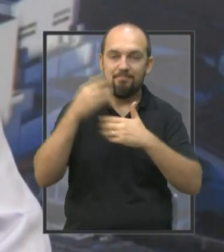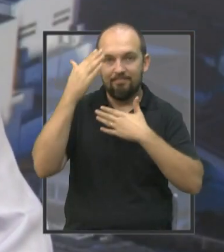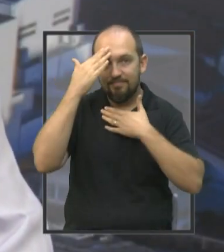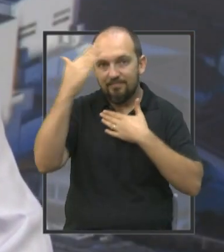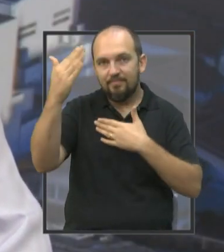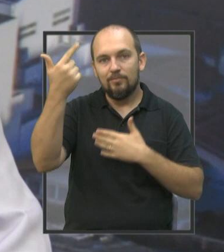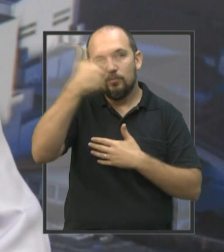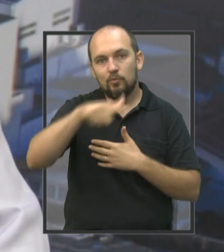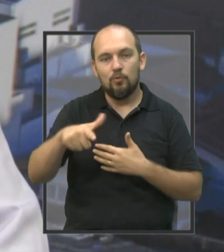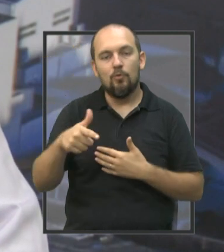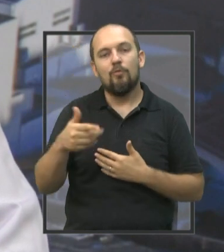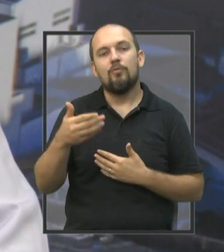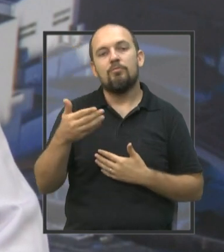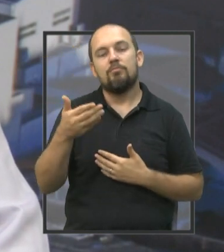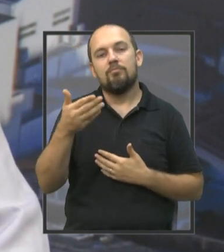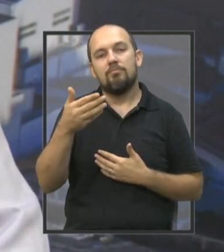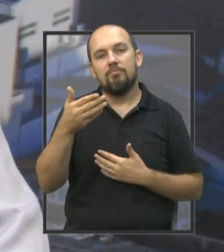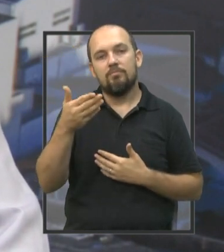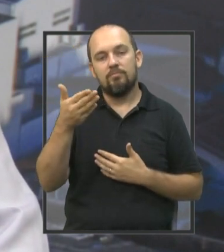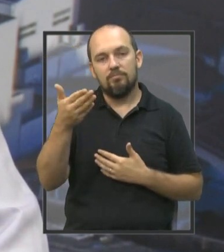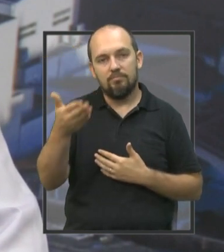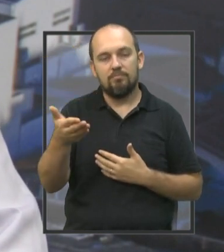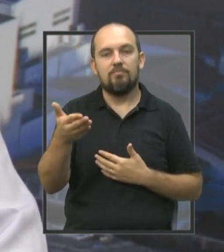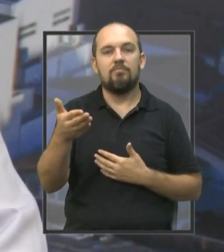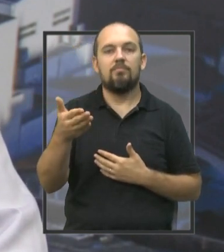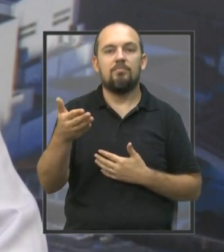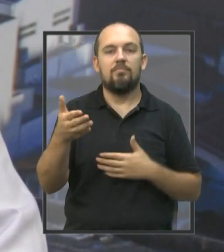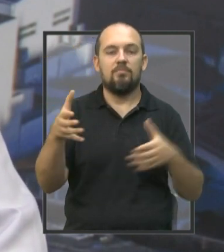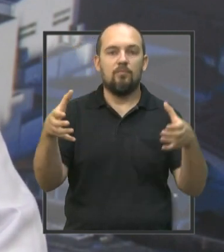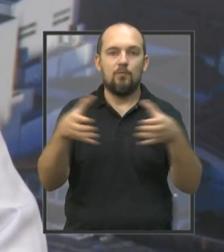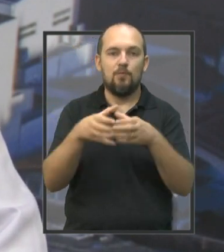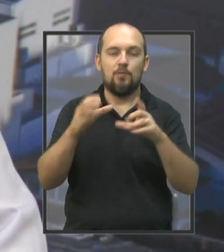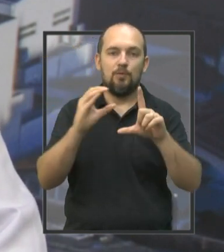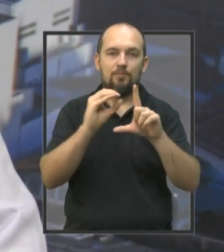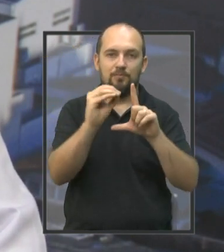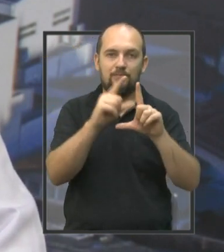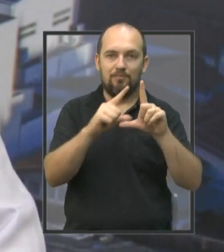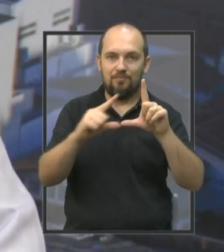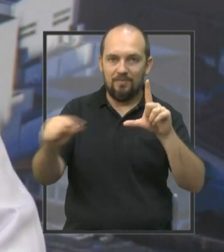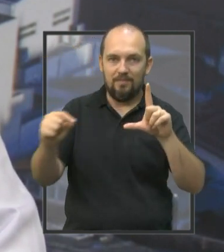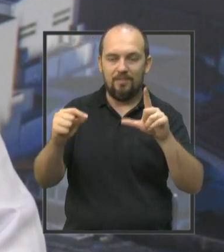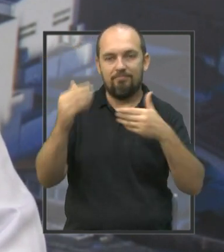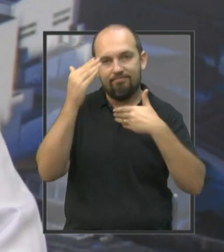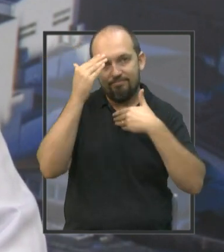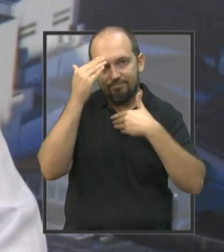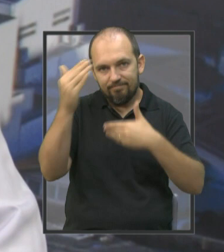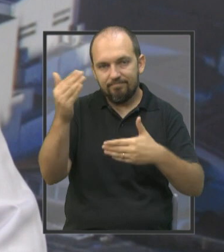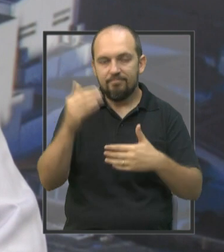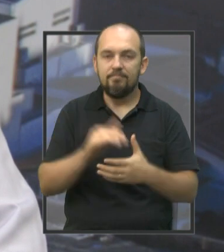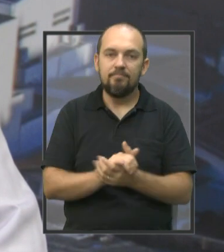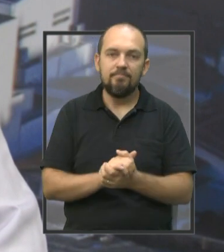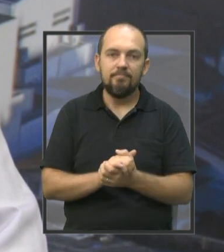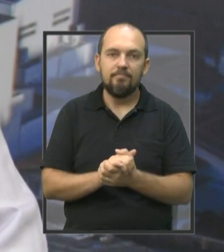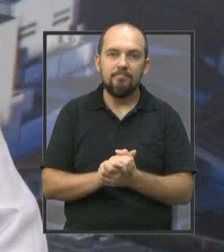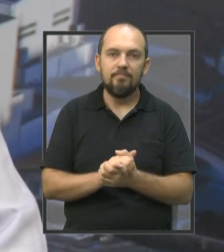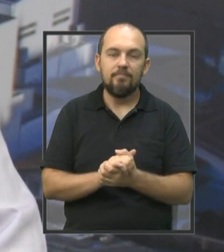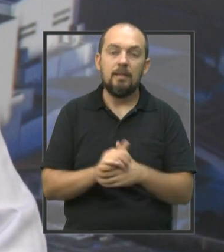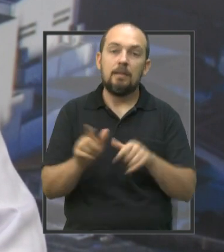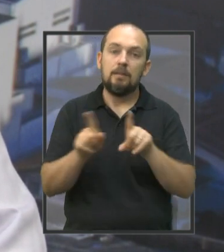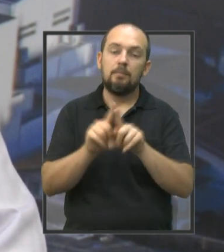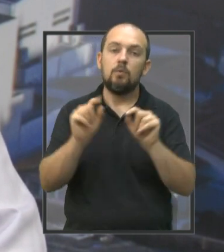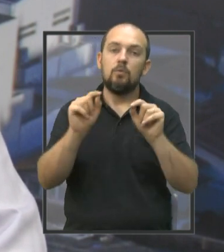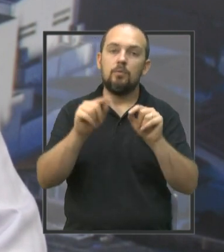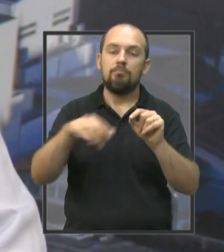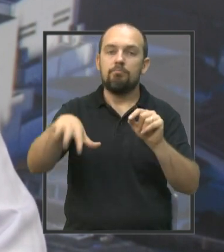uma vez a nossa TV Câmara, entendeu? E que o povo